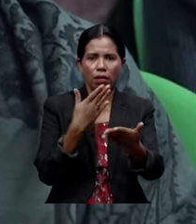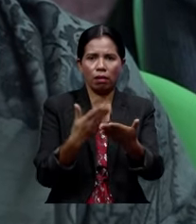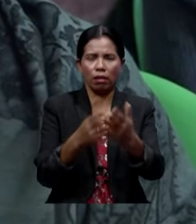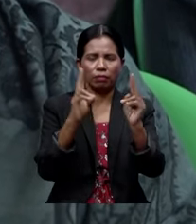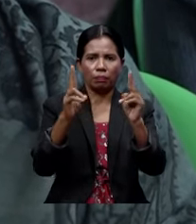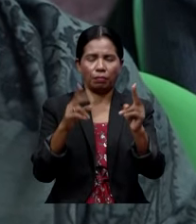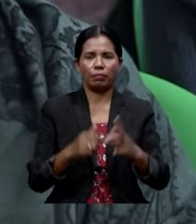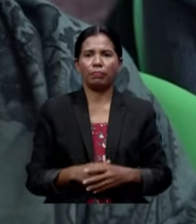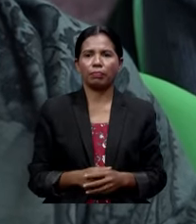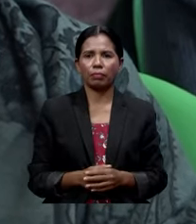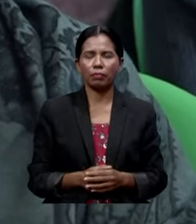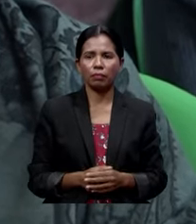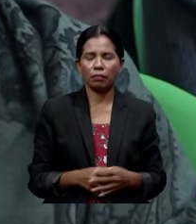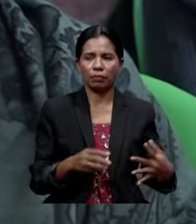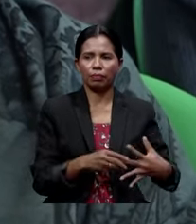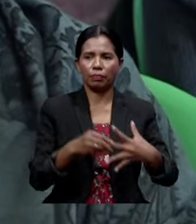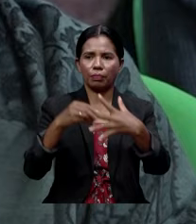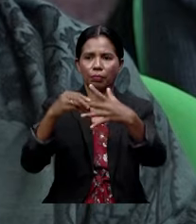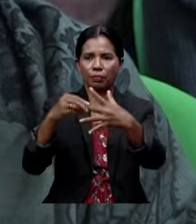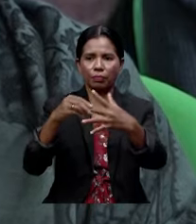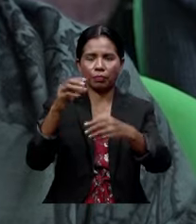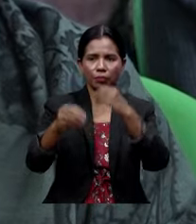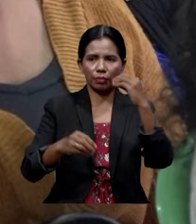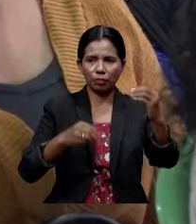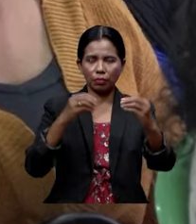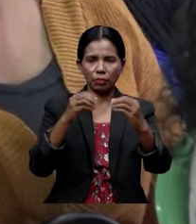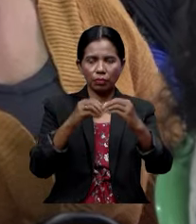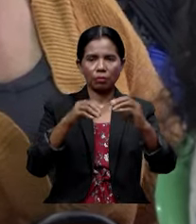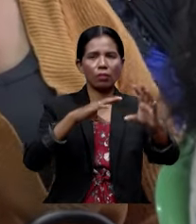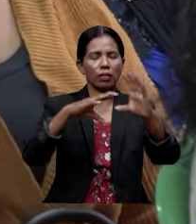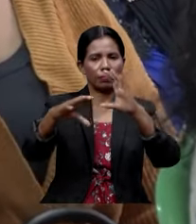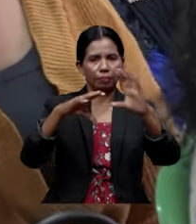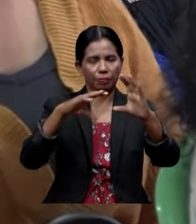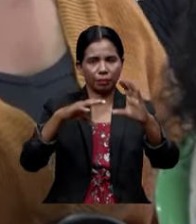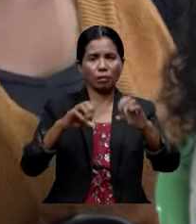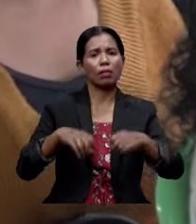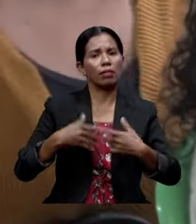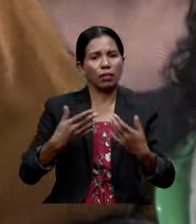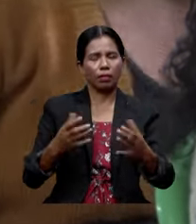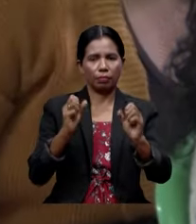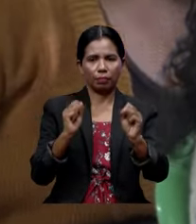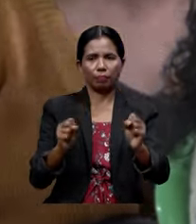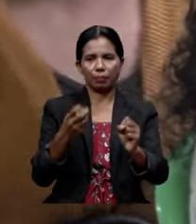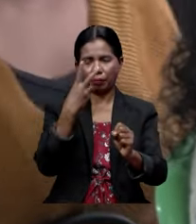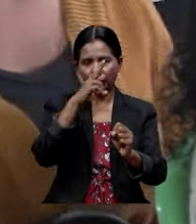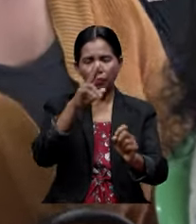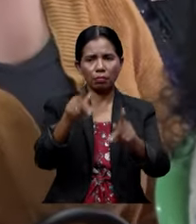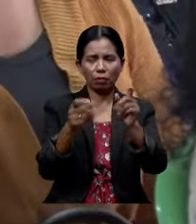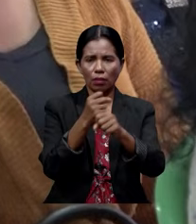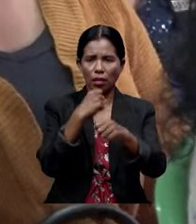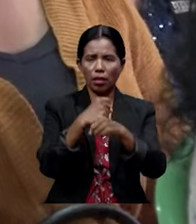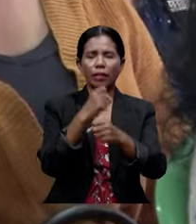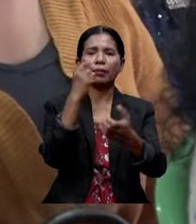leo le leo licenciamento sectoral sira hanso area comercio nian o ensa bele hare kata e mane halo duni